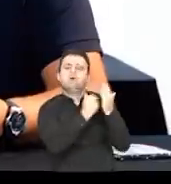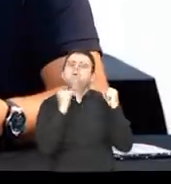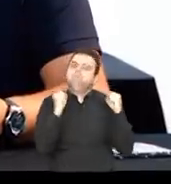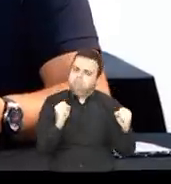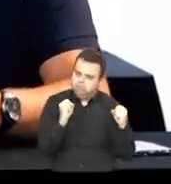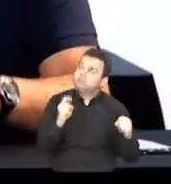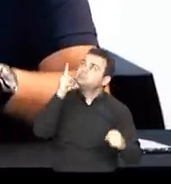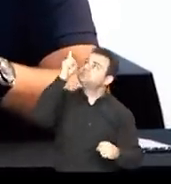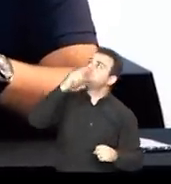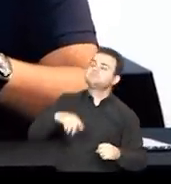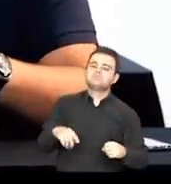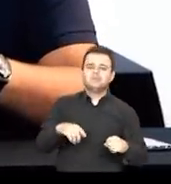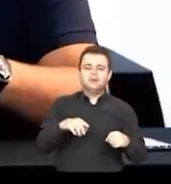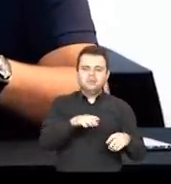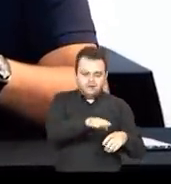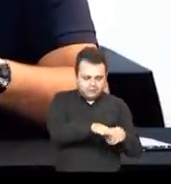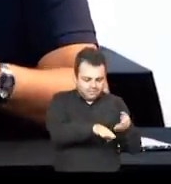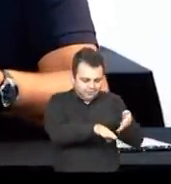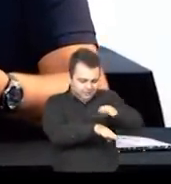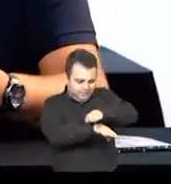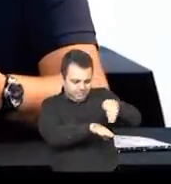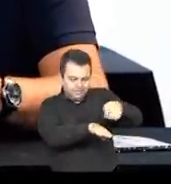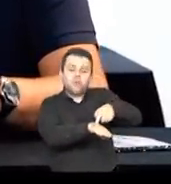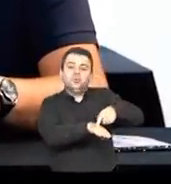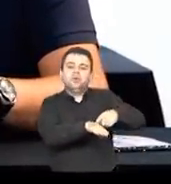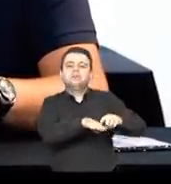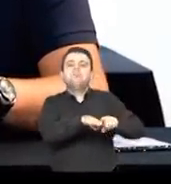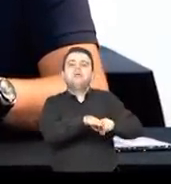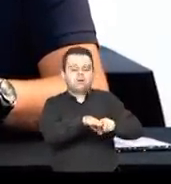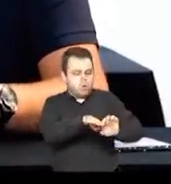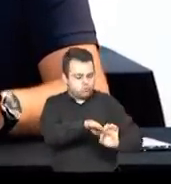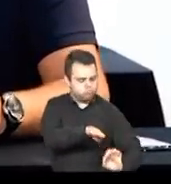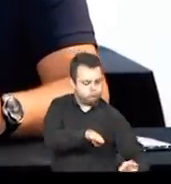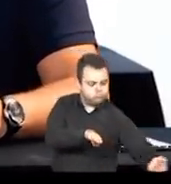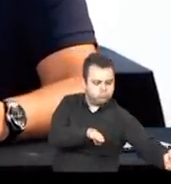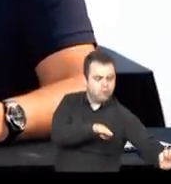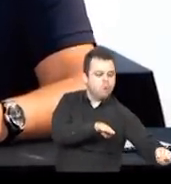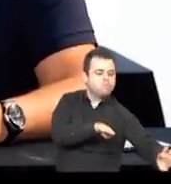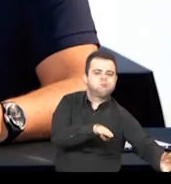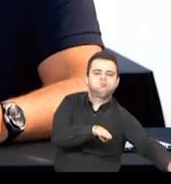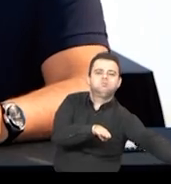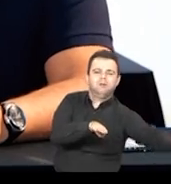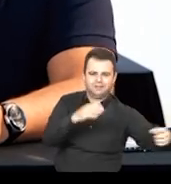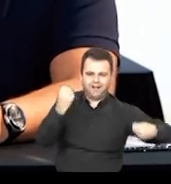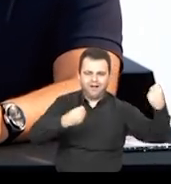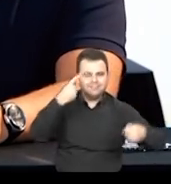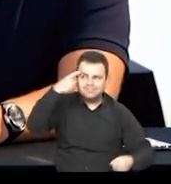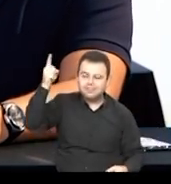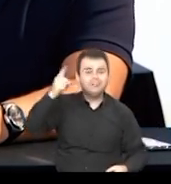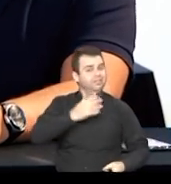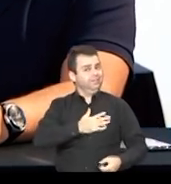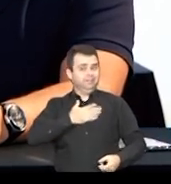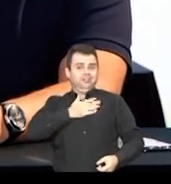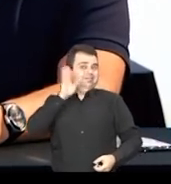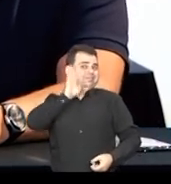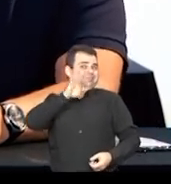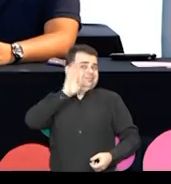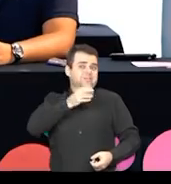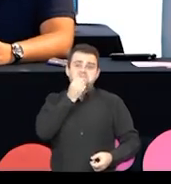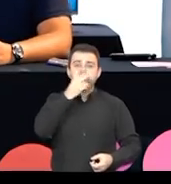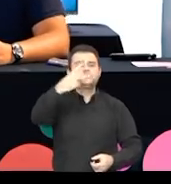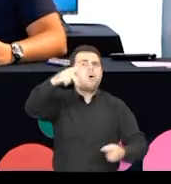essa parte de cima e também fiz o escapamento do carro. Então ficou bem legal, bem divertido e você pode soltar a sua